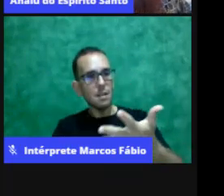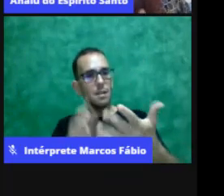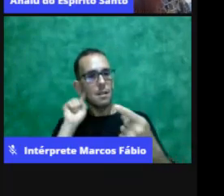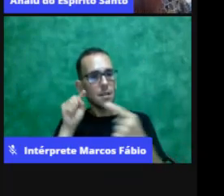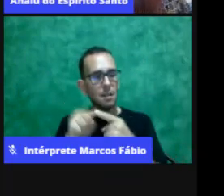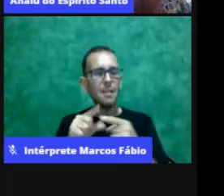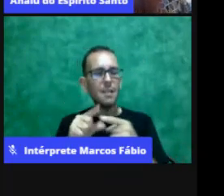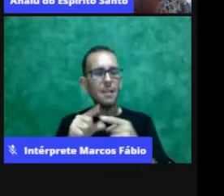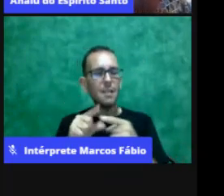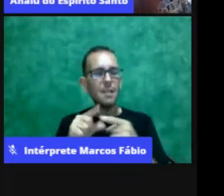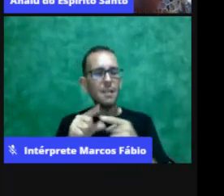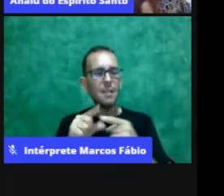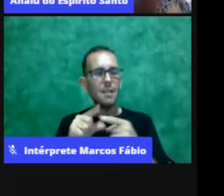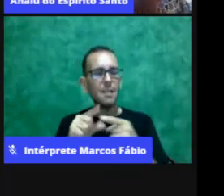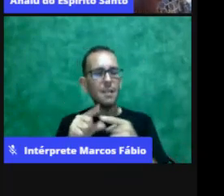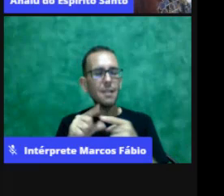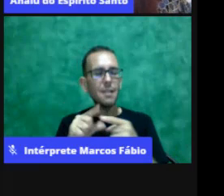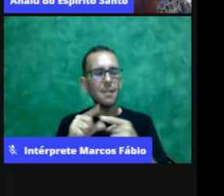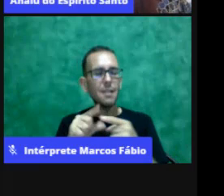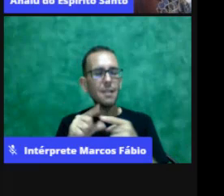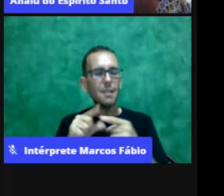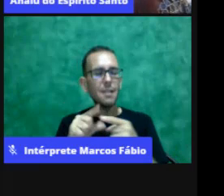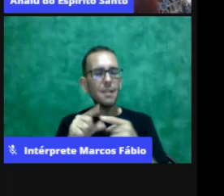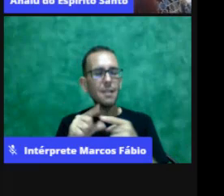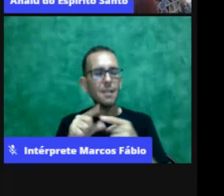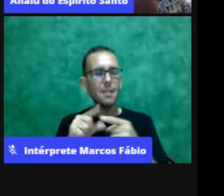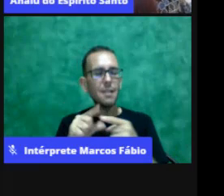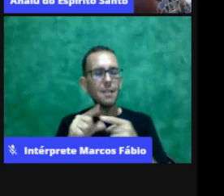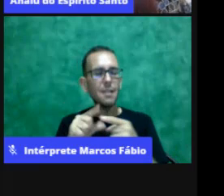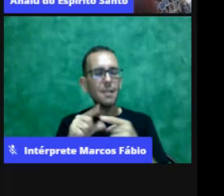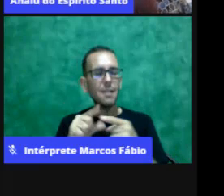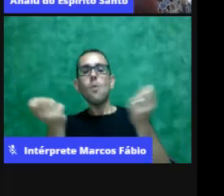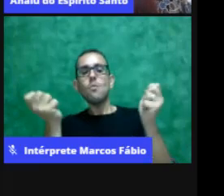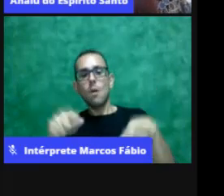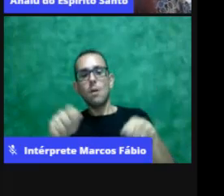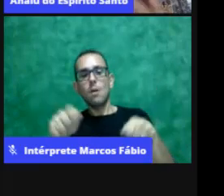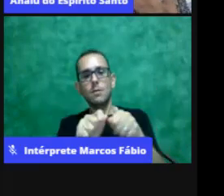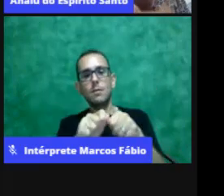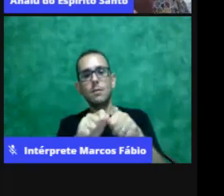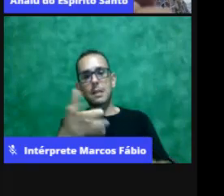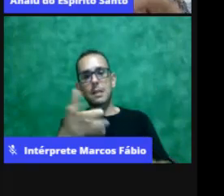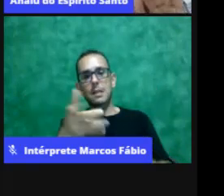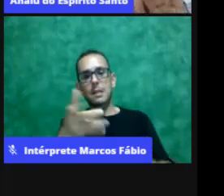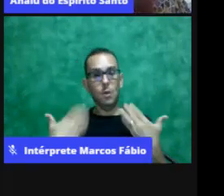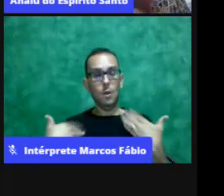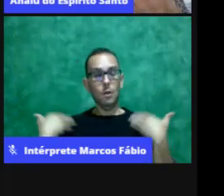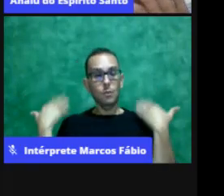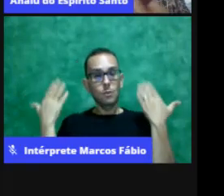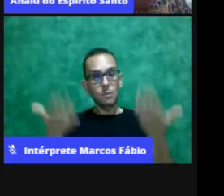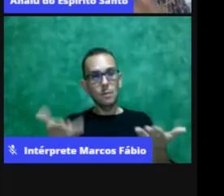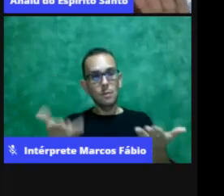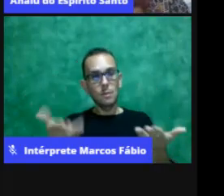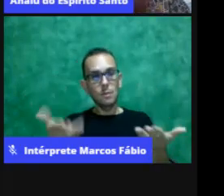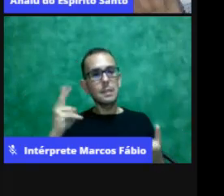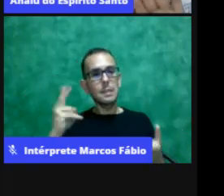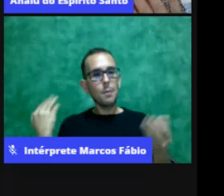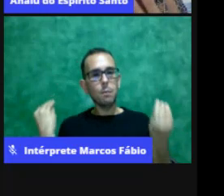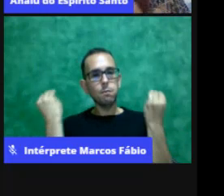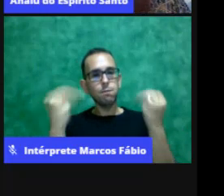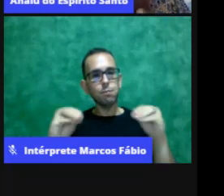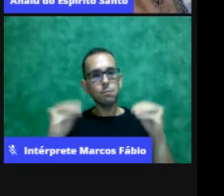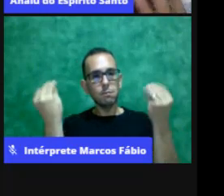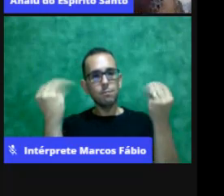tem tutoriais muito legais mostrando como é que constrói isso. Então, eu trouxe, e eu sempre trago,